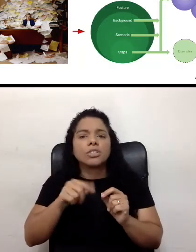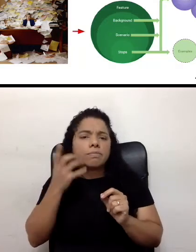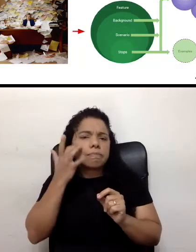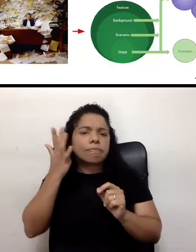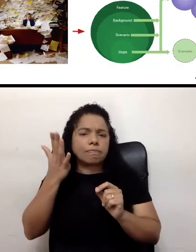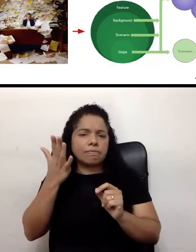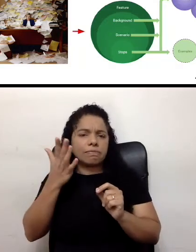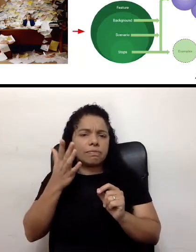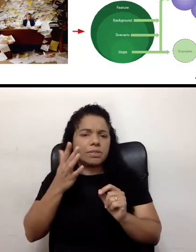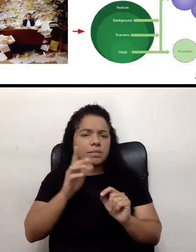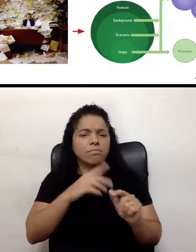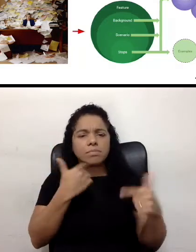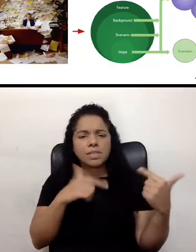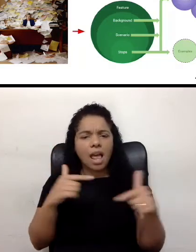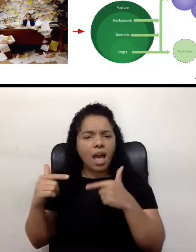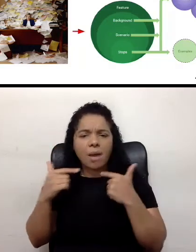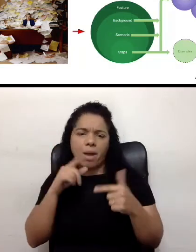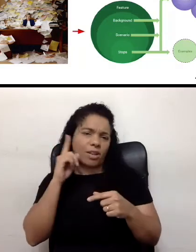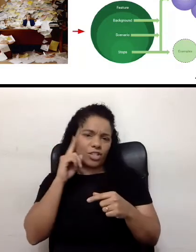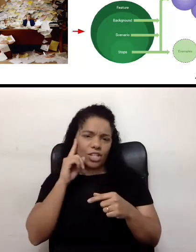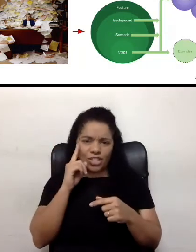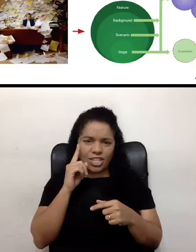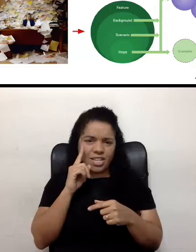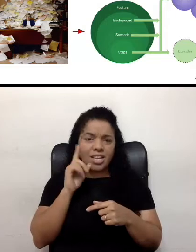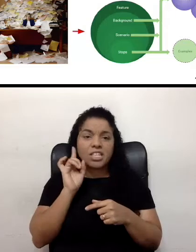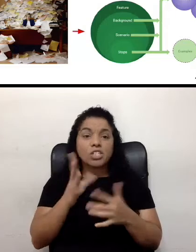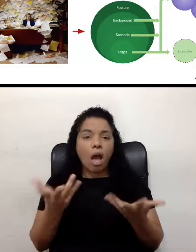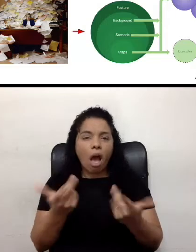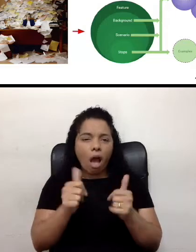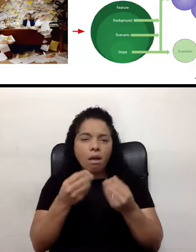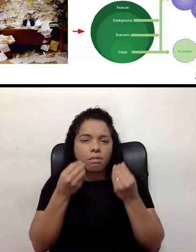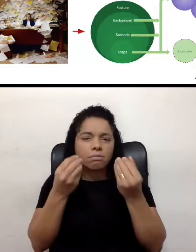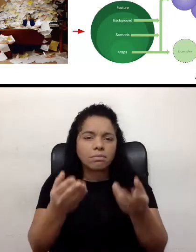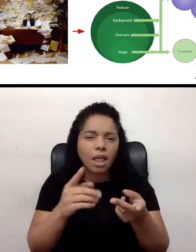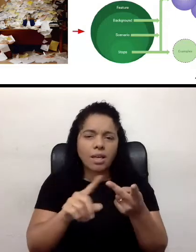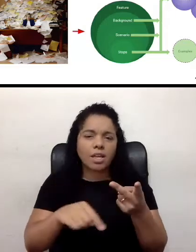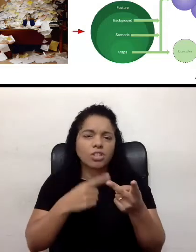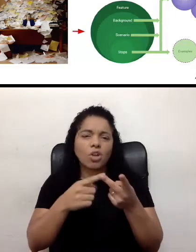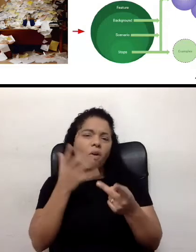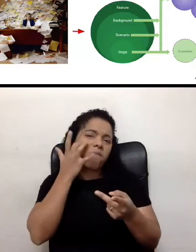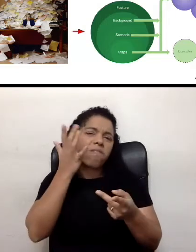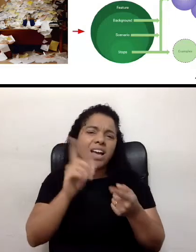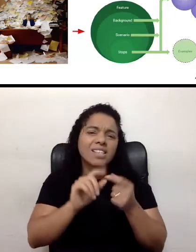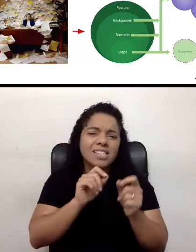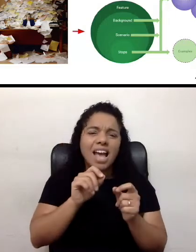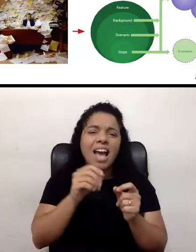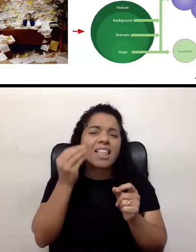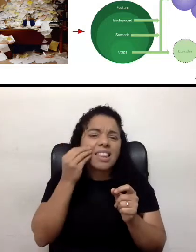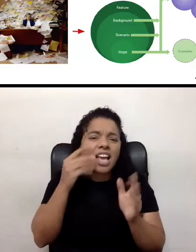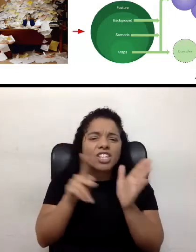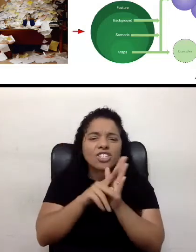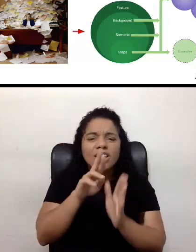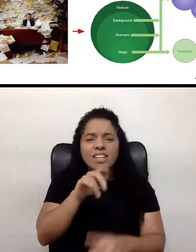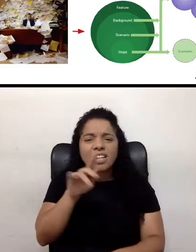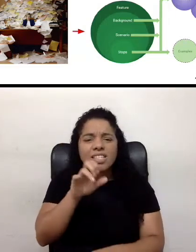o seu dia a dia. Não é só a entrega de qualidade, facilitar os testes de regressão, mas facilitar o